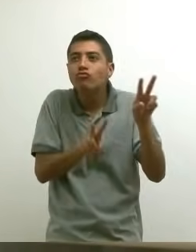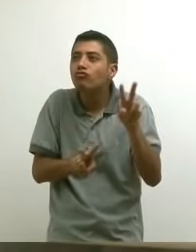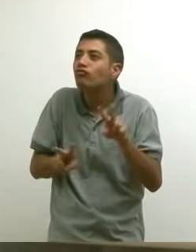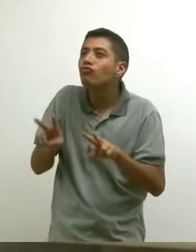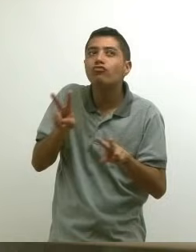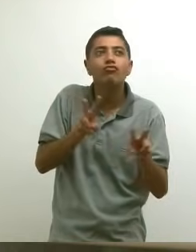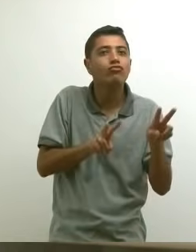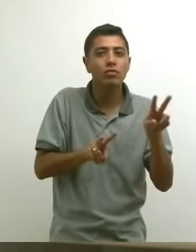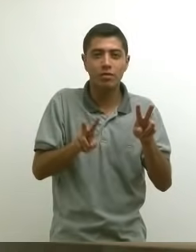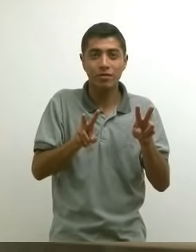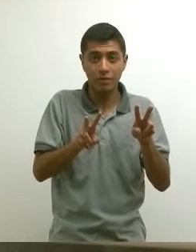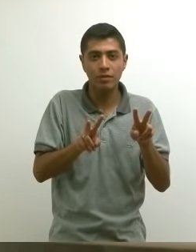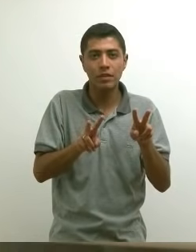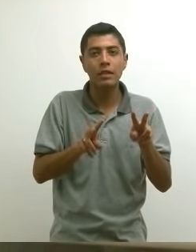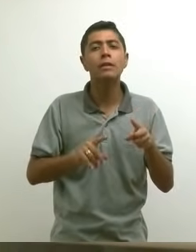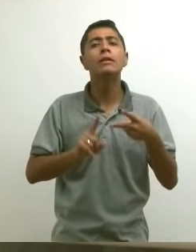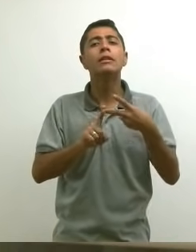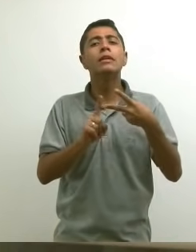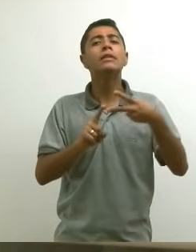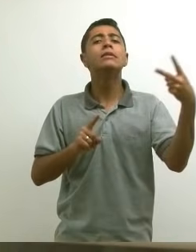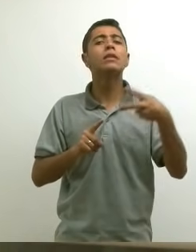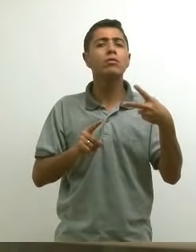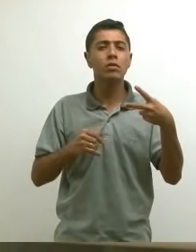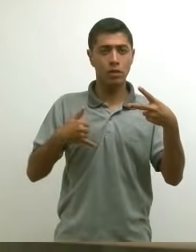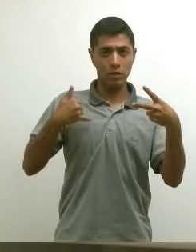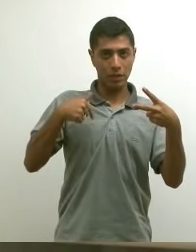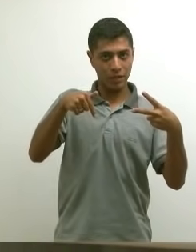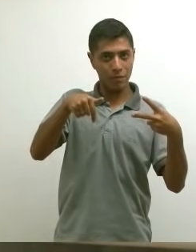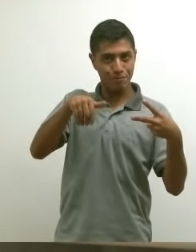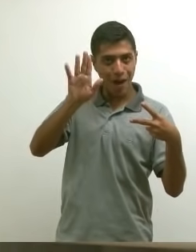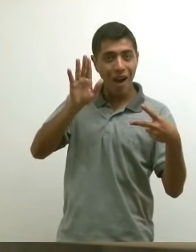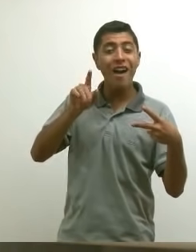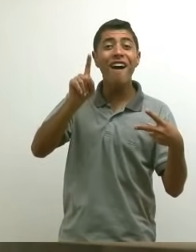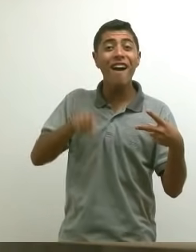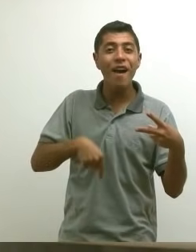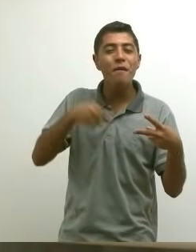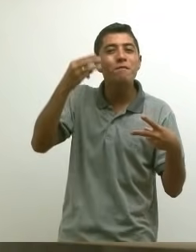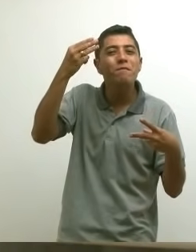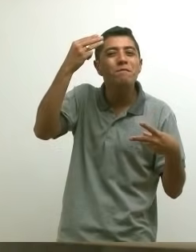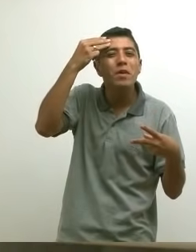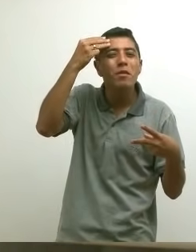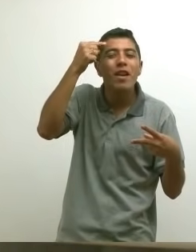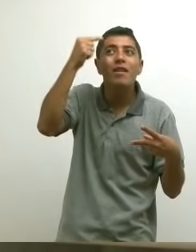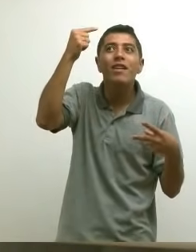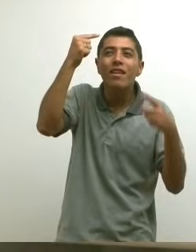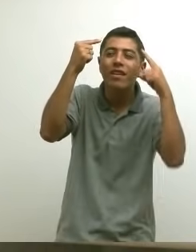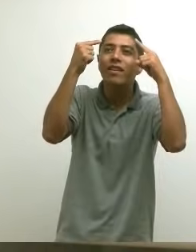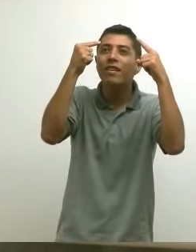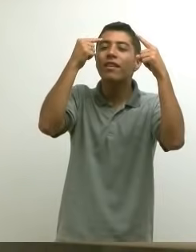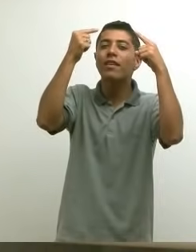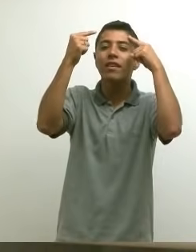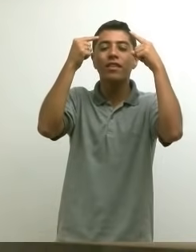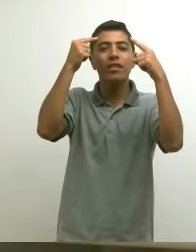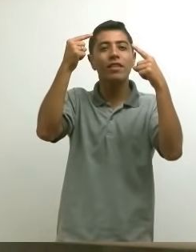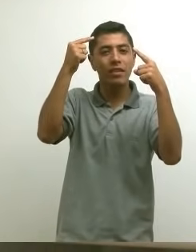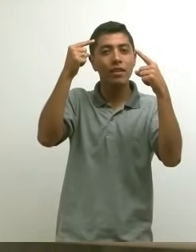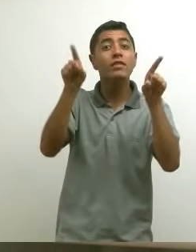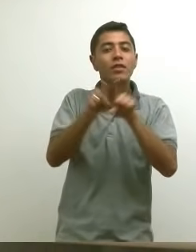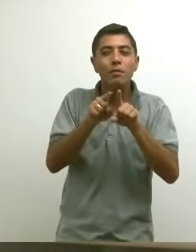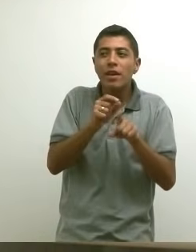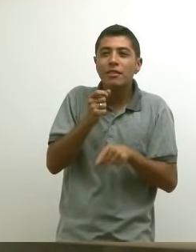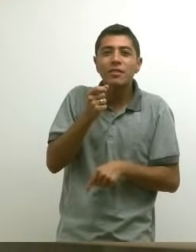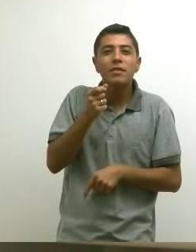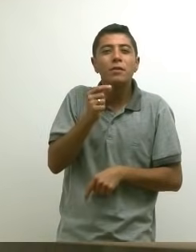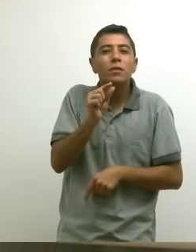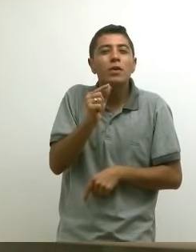capacidade de memória muito grande e de humor de de algo um pouco mais no